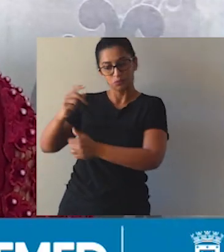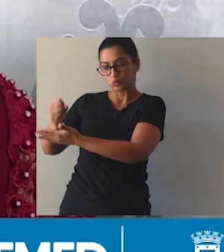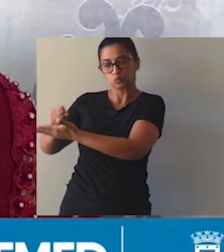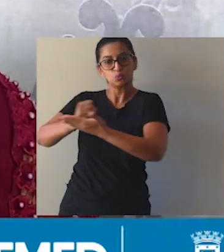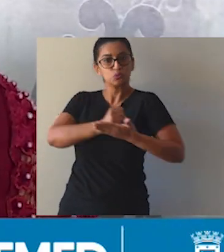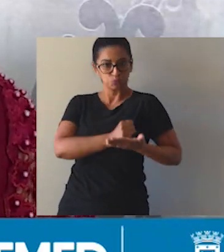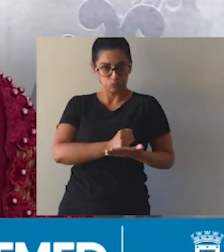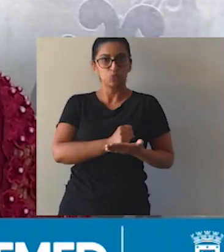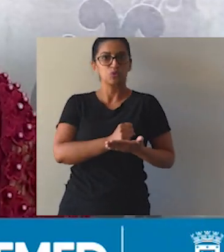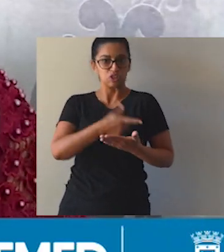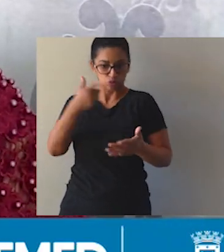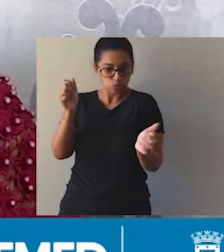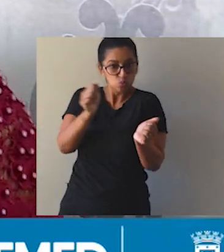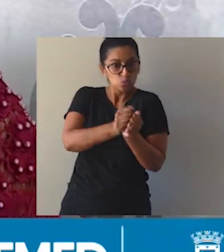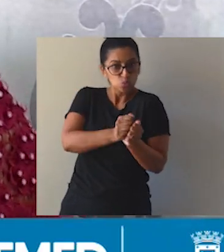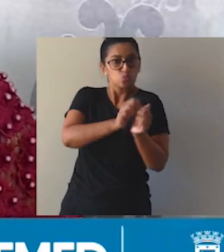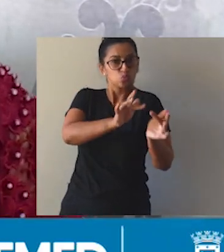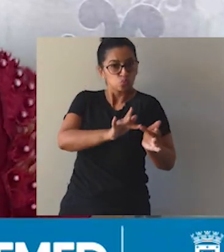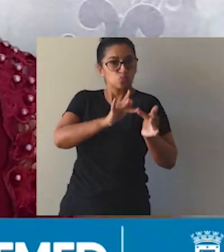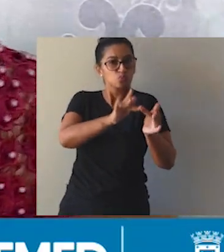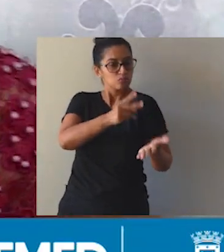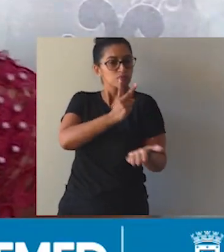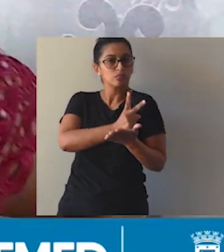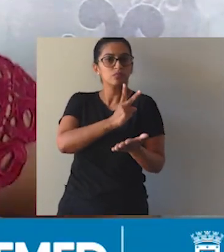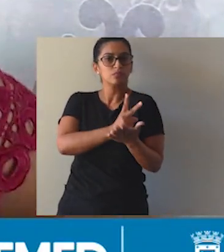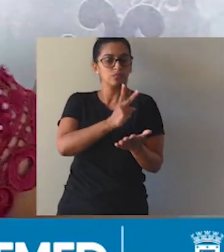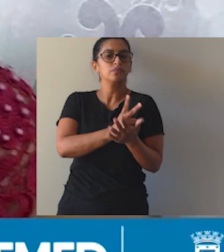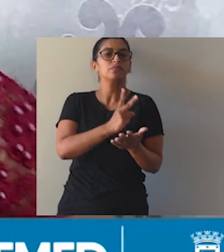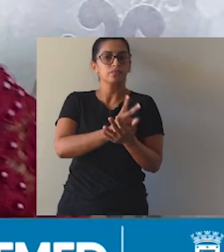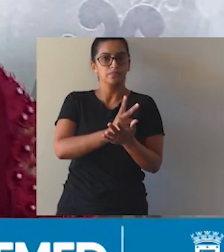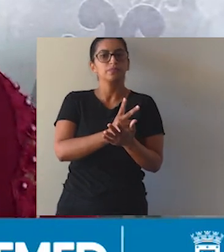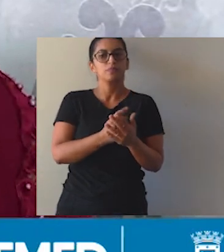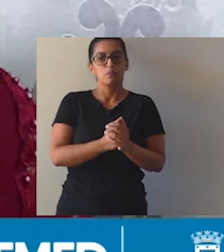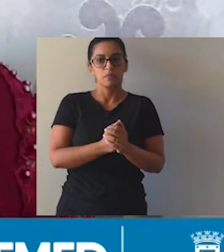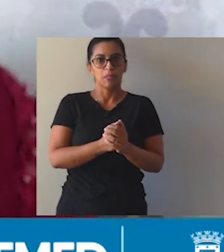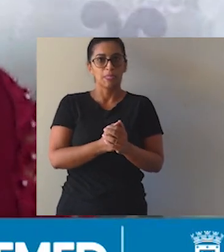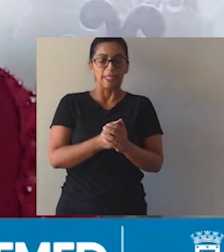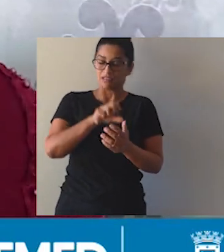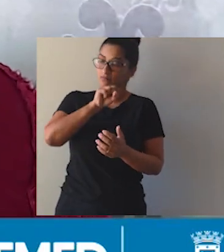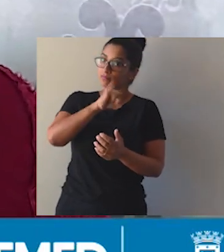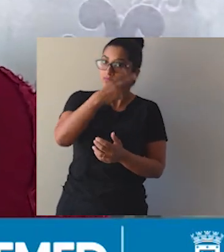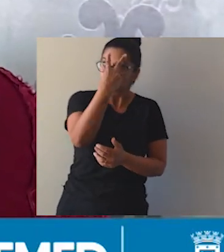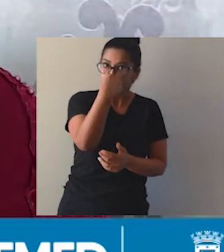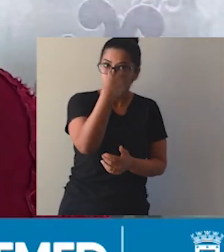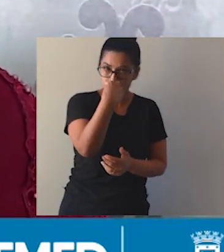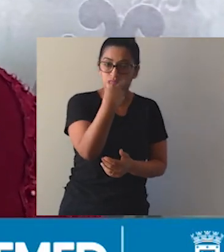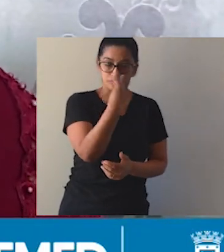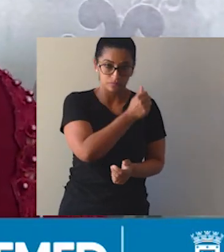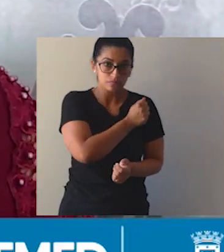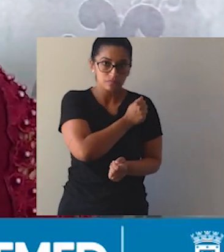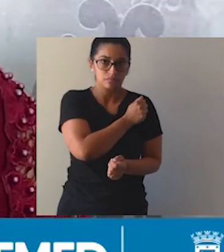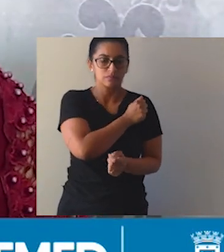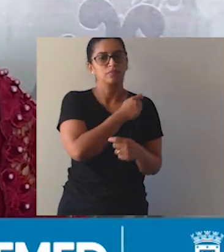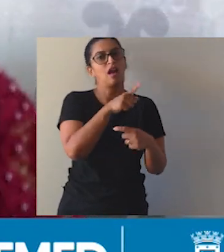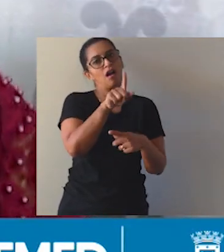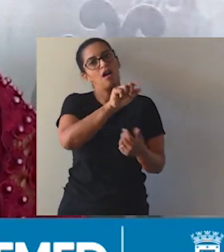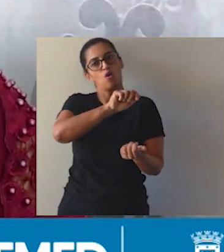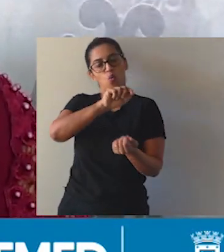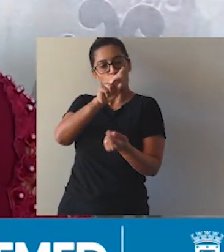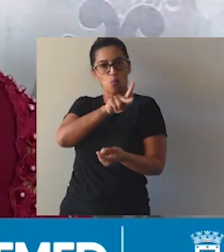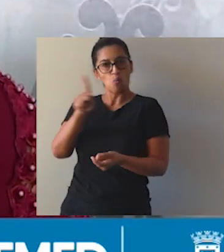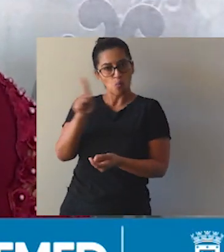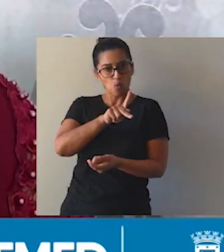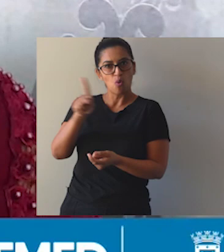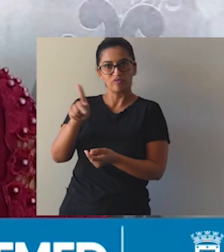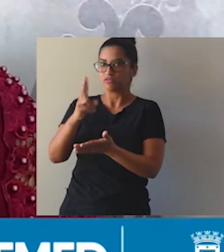cego. No caso do cego, ele vai fazer as atividades todas em braille, né? Para o aluno com baixa visão, nós temos materiais